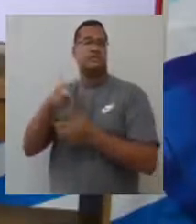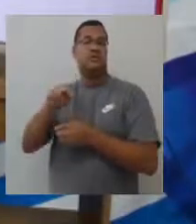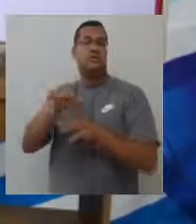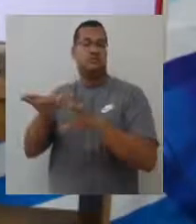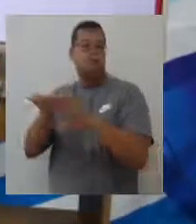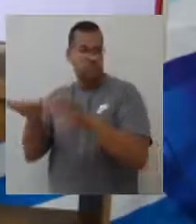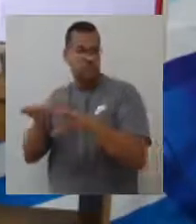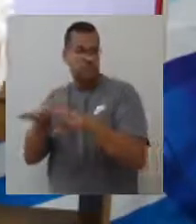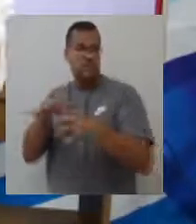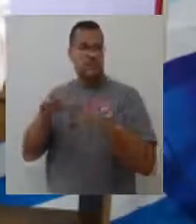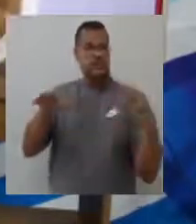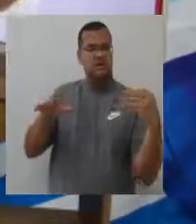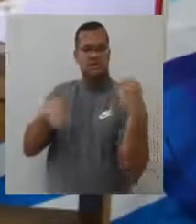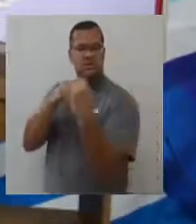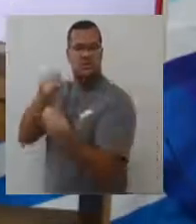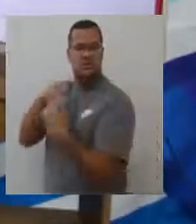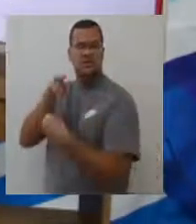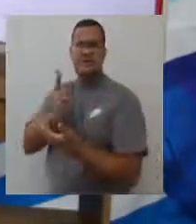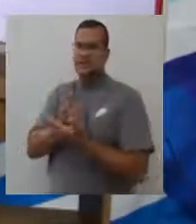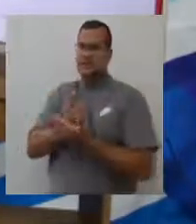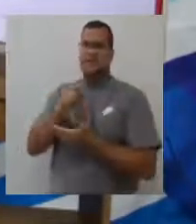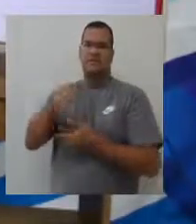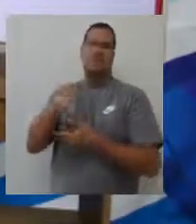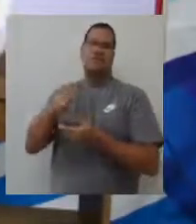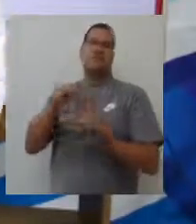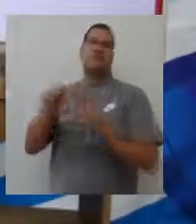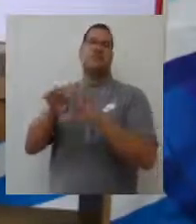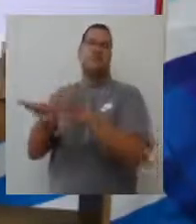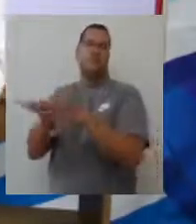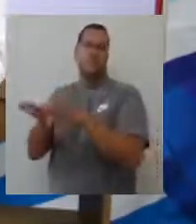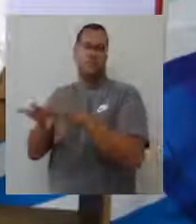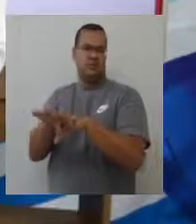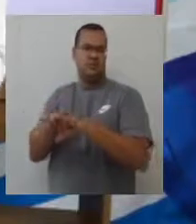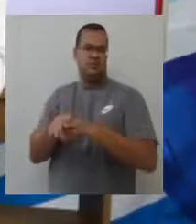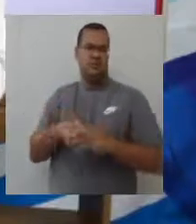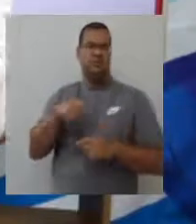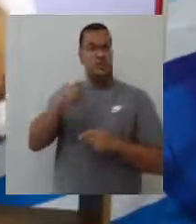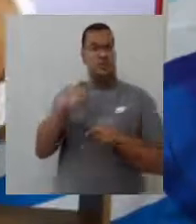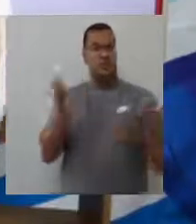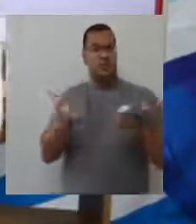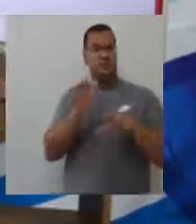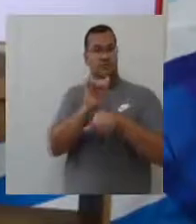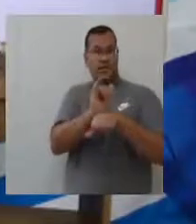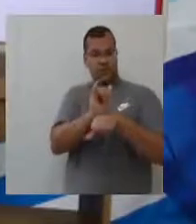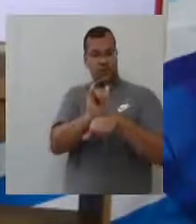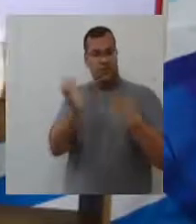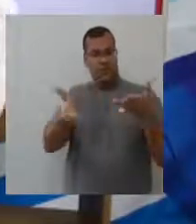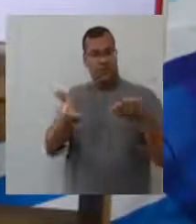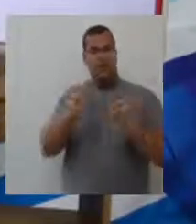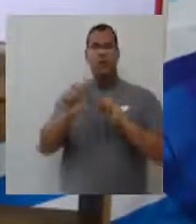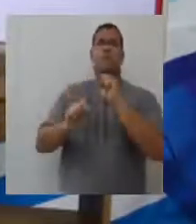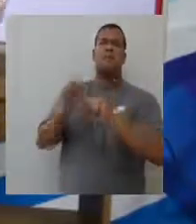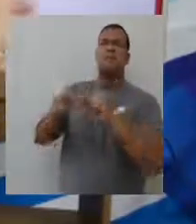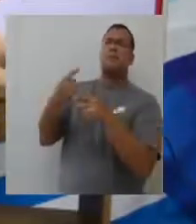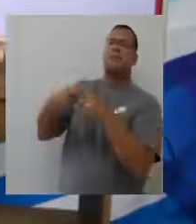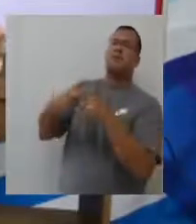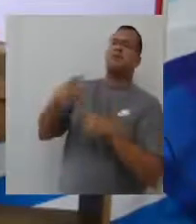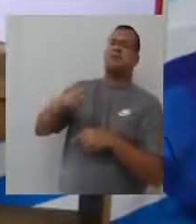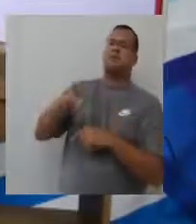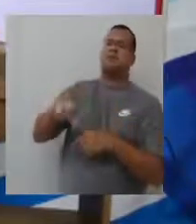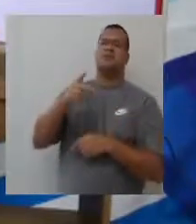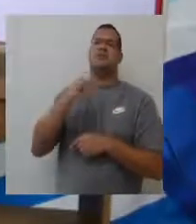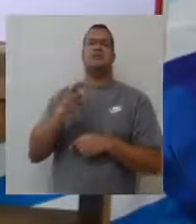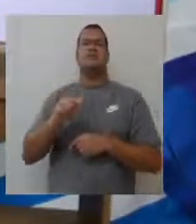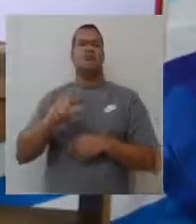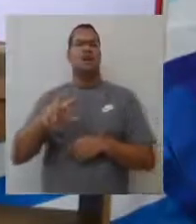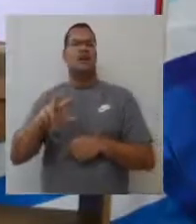será líquido. Mas por que, Flávio, é óbvio? Você que ligou o YouTube agora, ligou a TV agora, por que é óbvio isso?